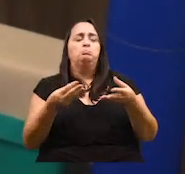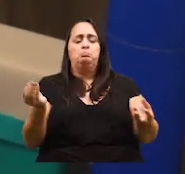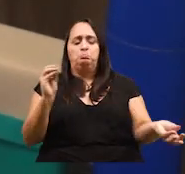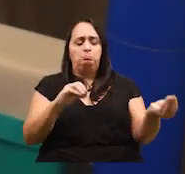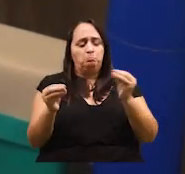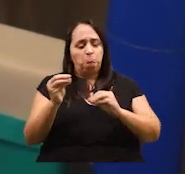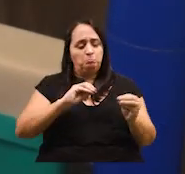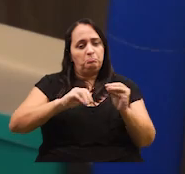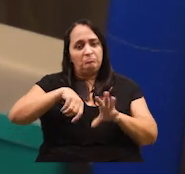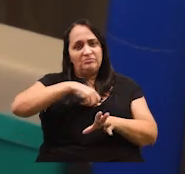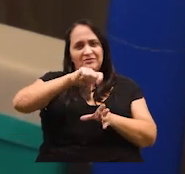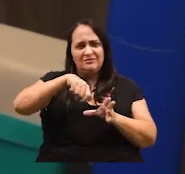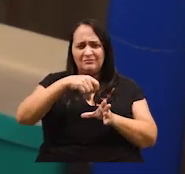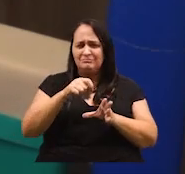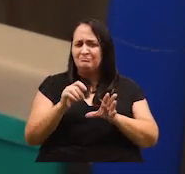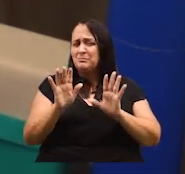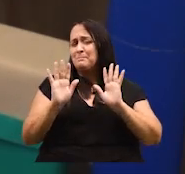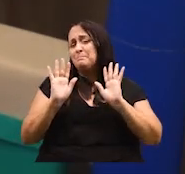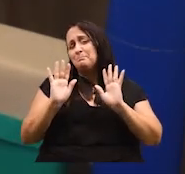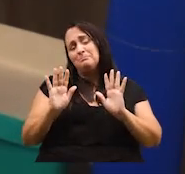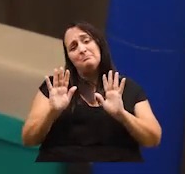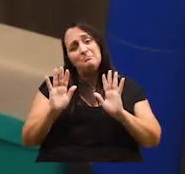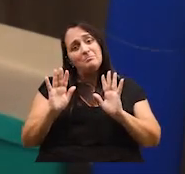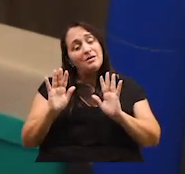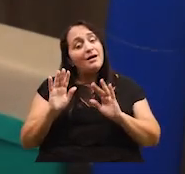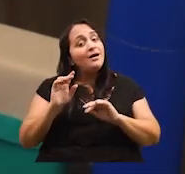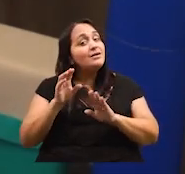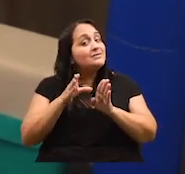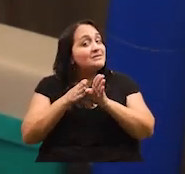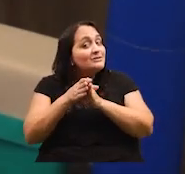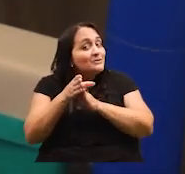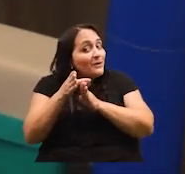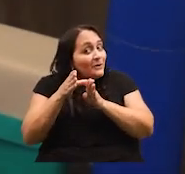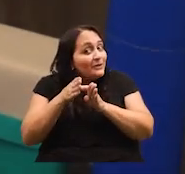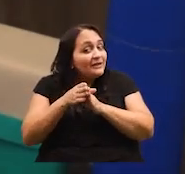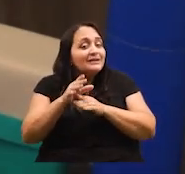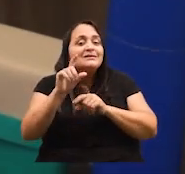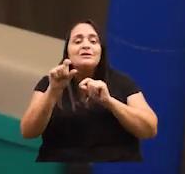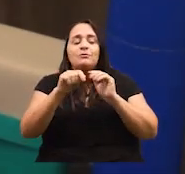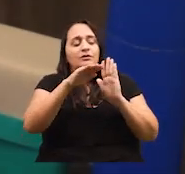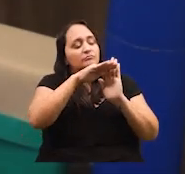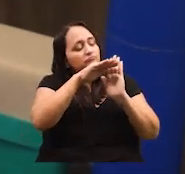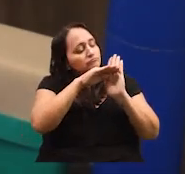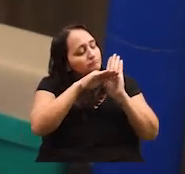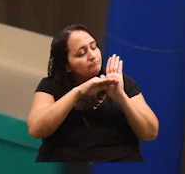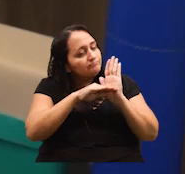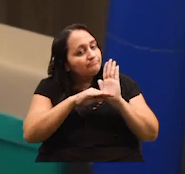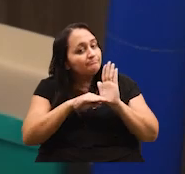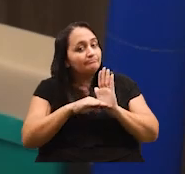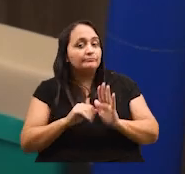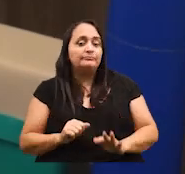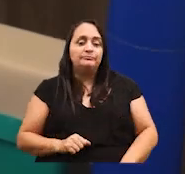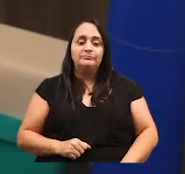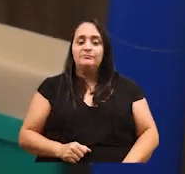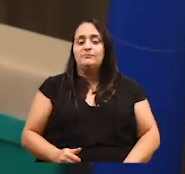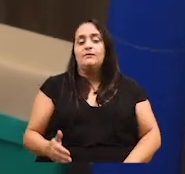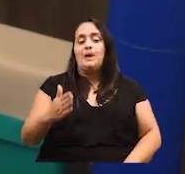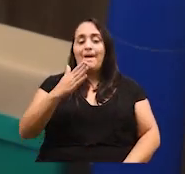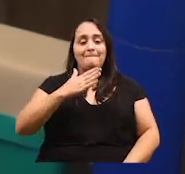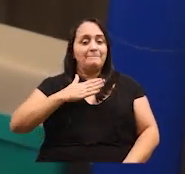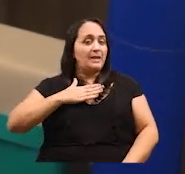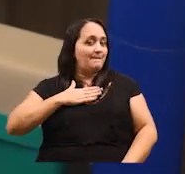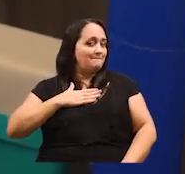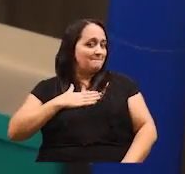a passo de como a gente deve executar uma receita. Na minha casa, eu tenho o meu livro de